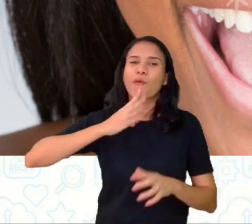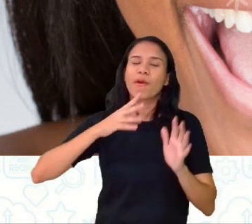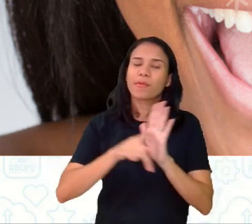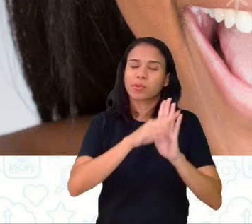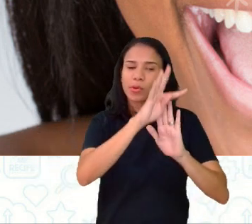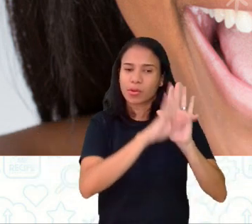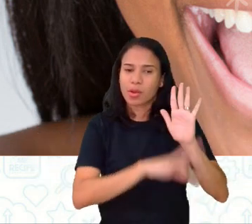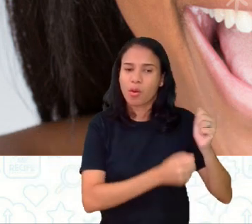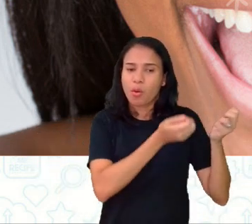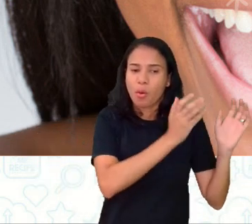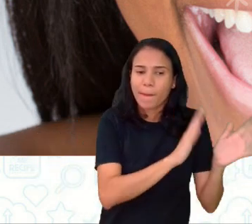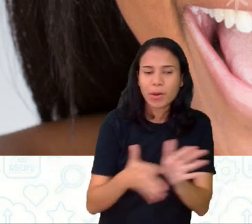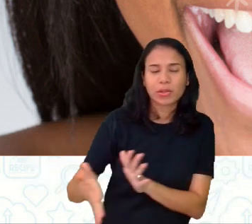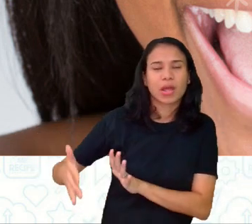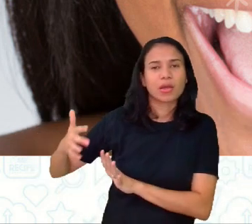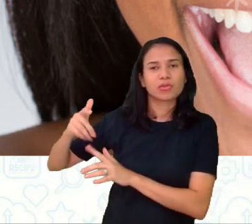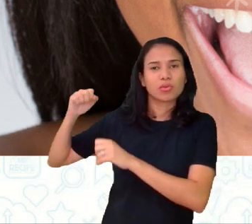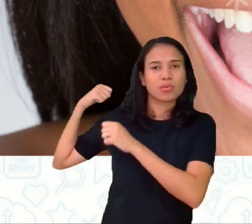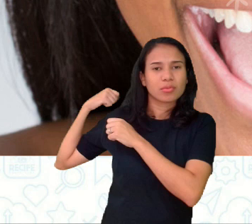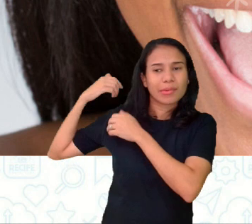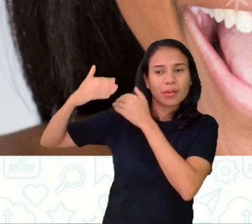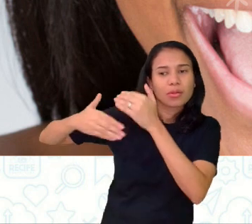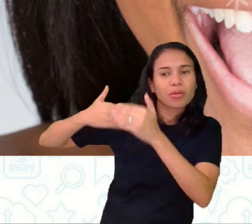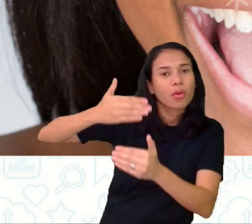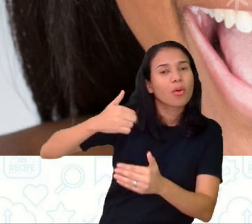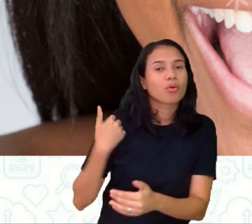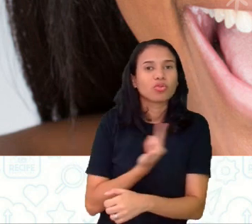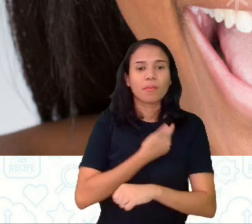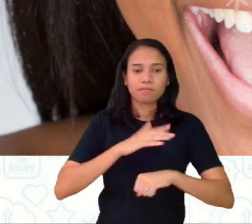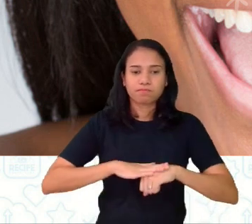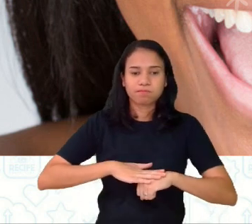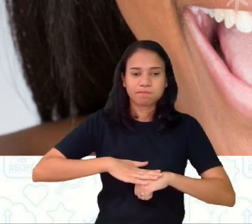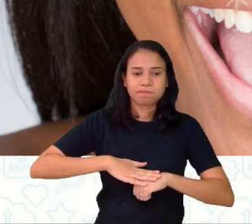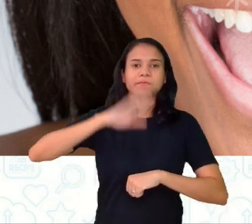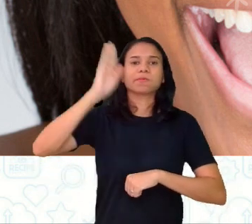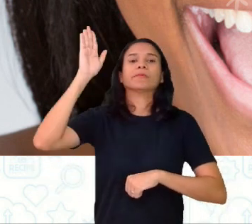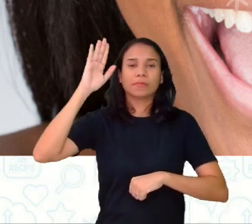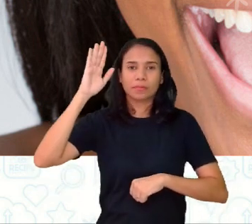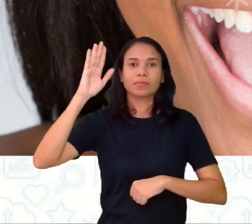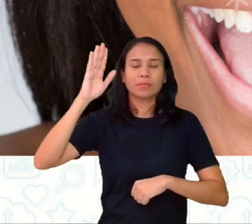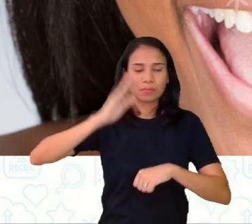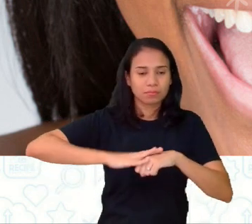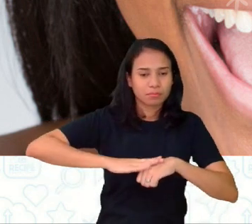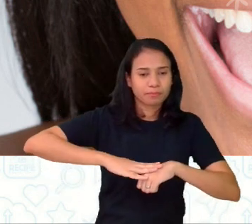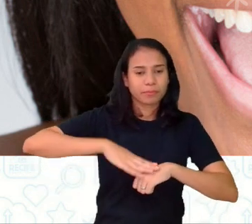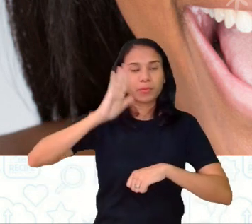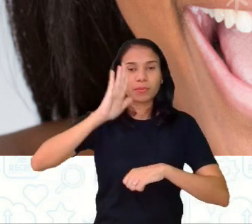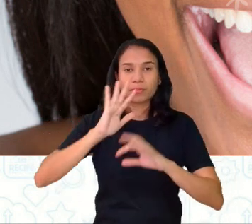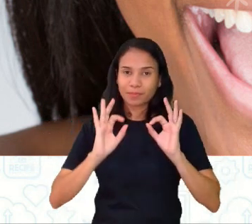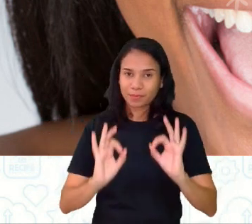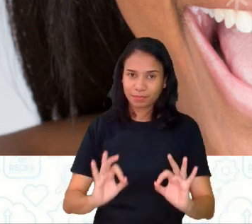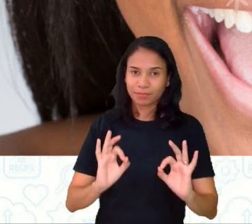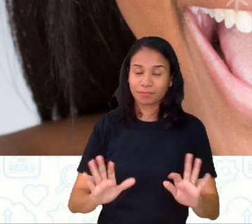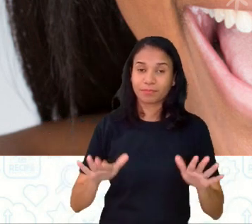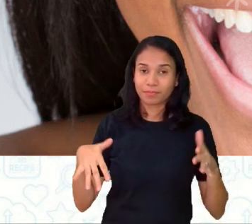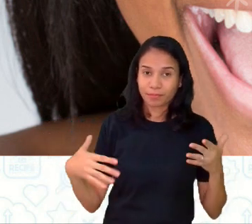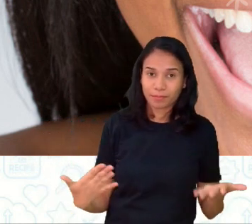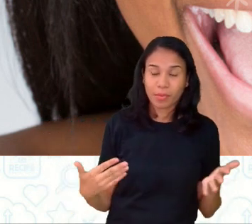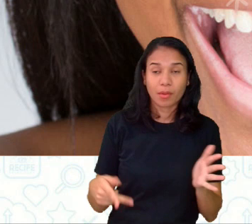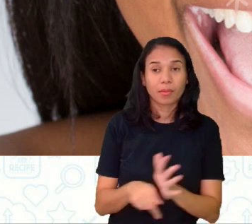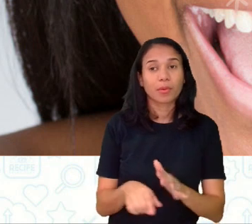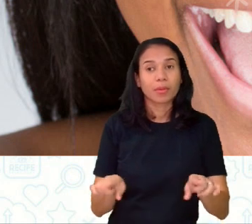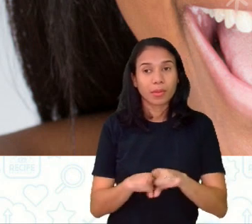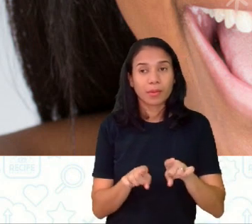história, o processo histórico, para que a gente possa furar essa bolha, né? Para que a gente possa ir além, certo? Então,